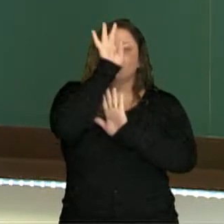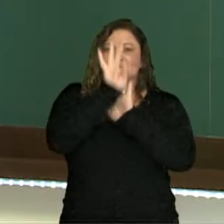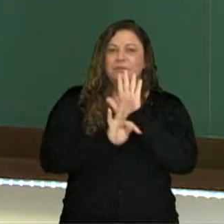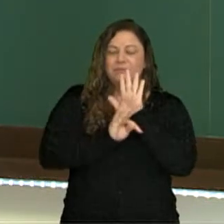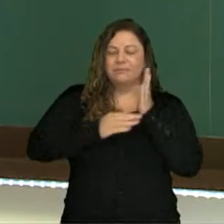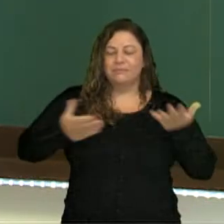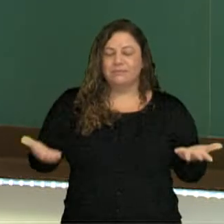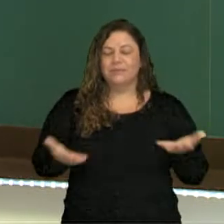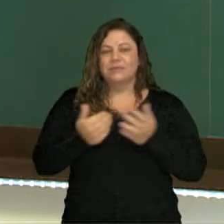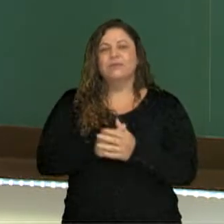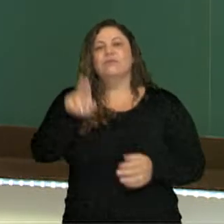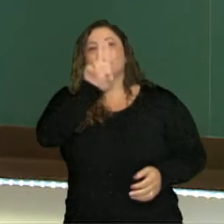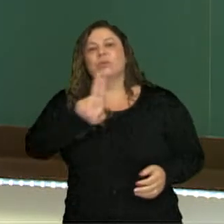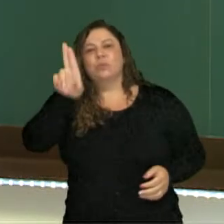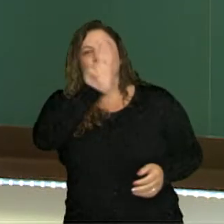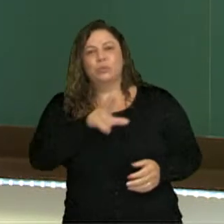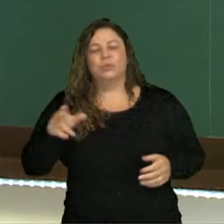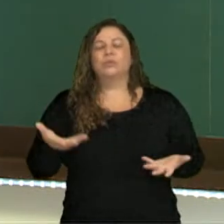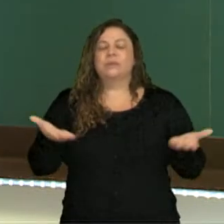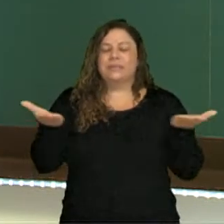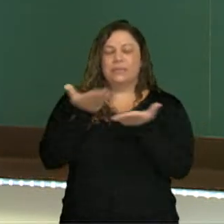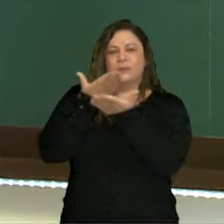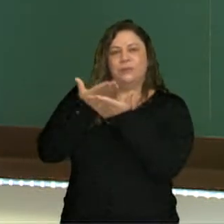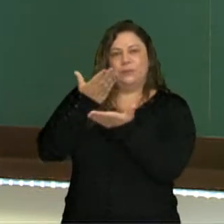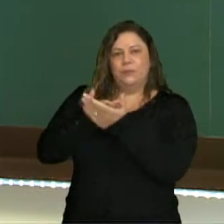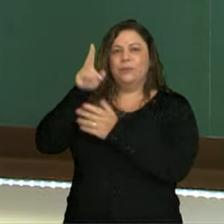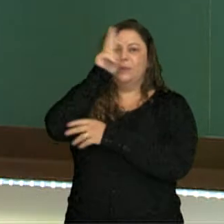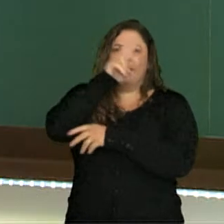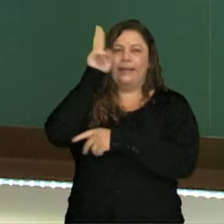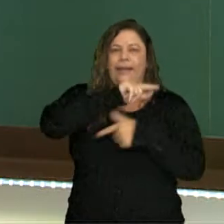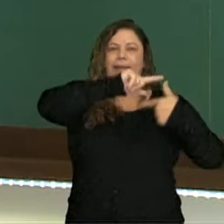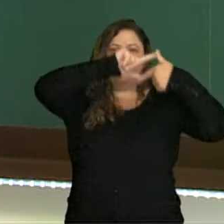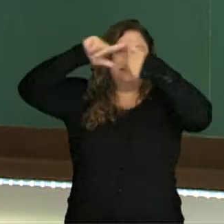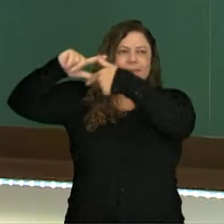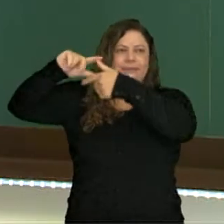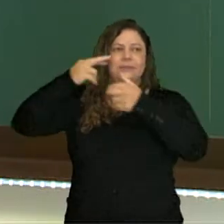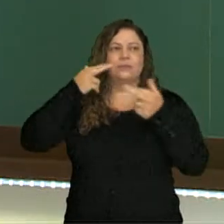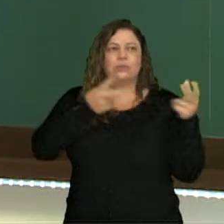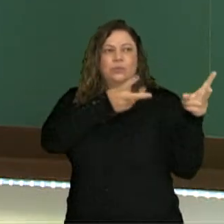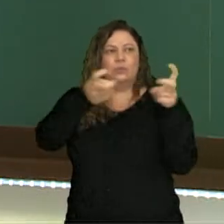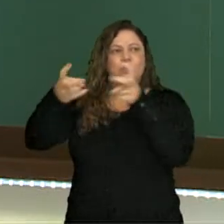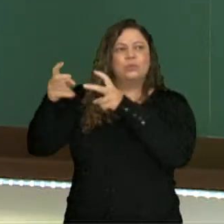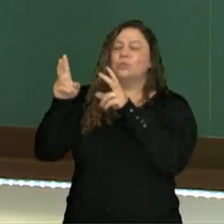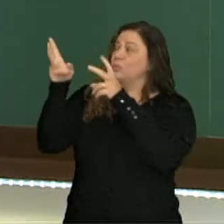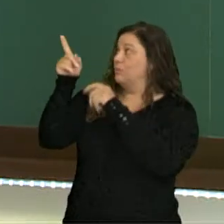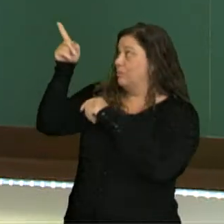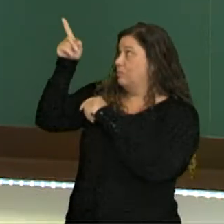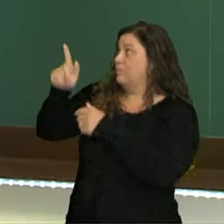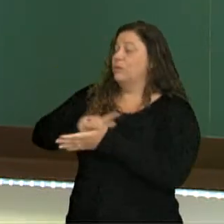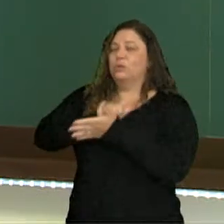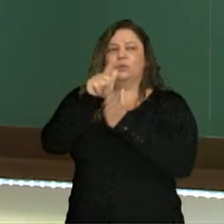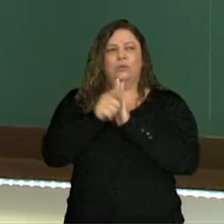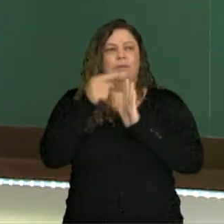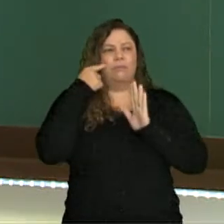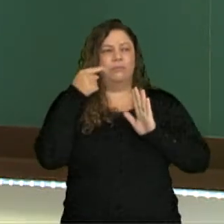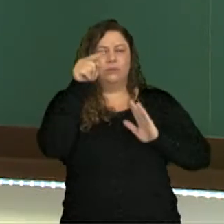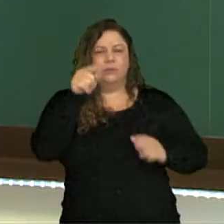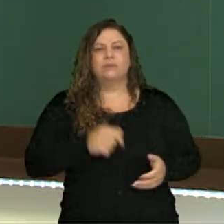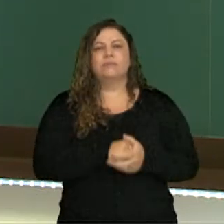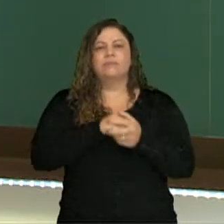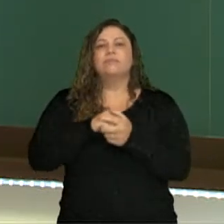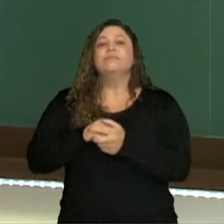vamos utilizar em esta classe, historieta. Em língua, na parte gramatical, empleo del